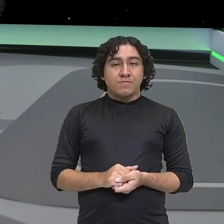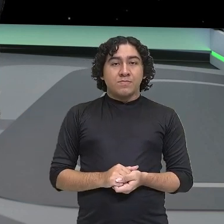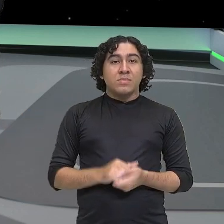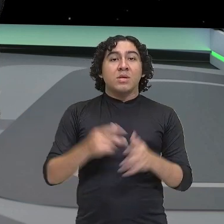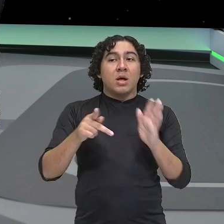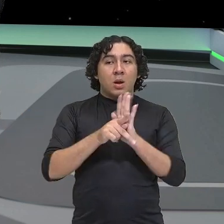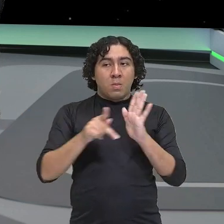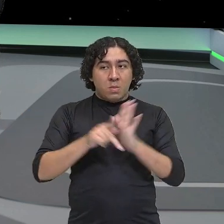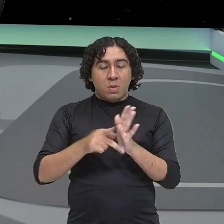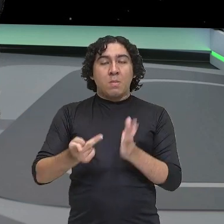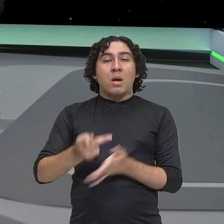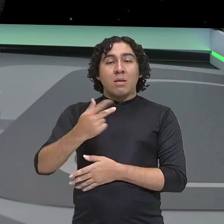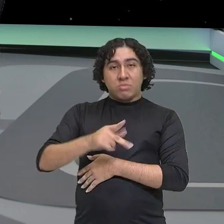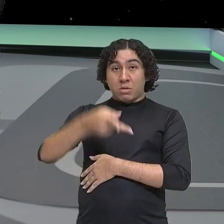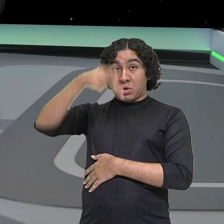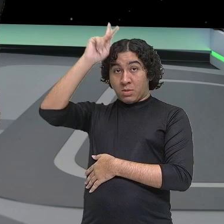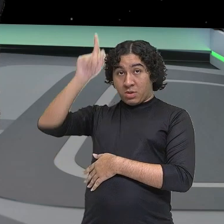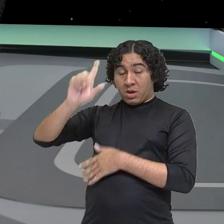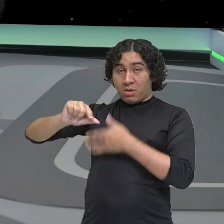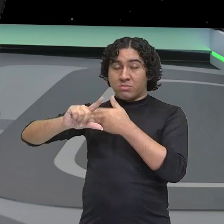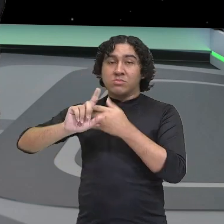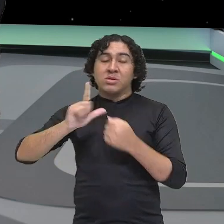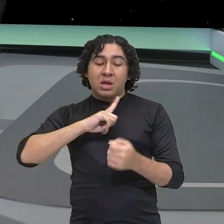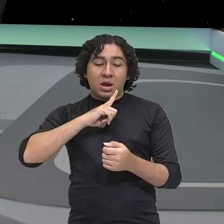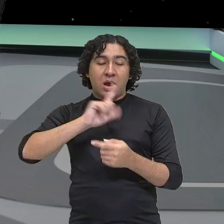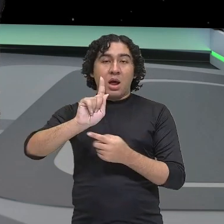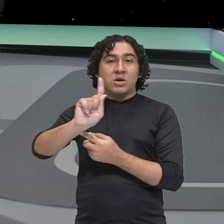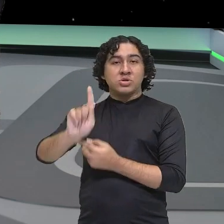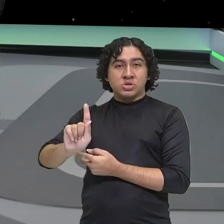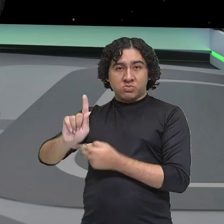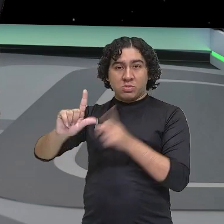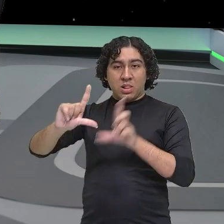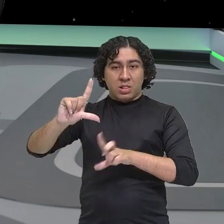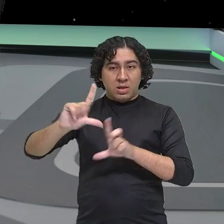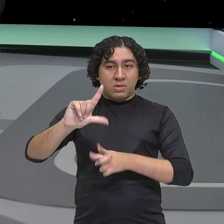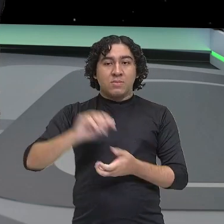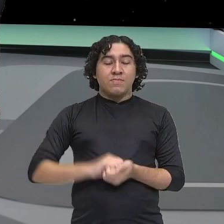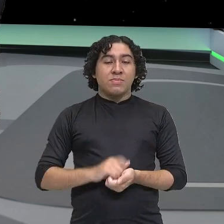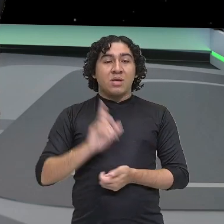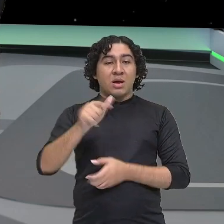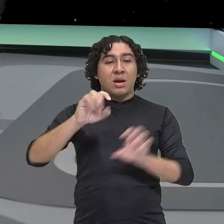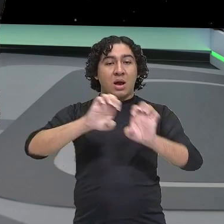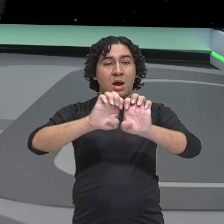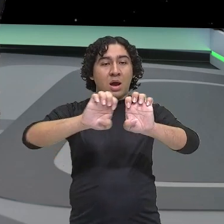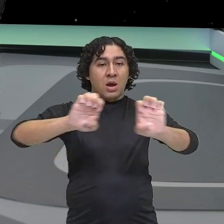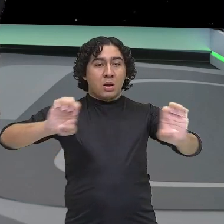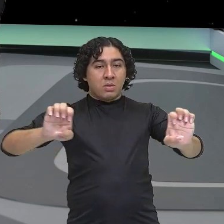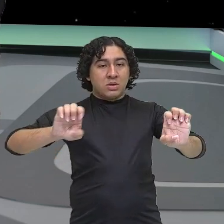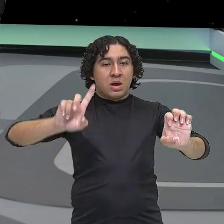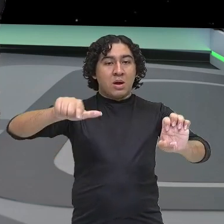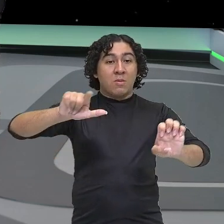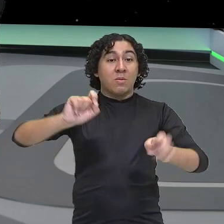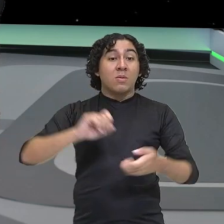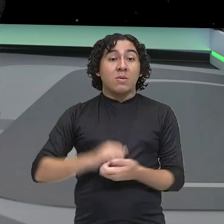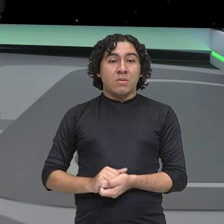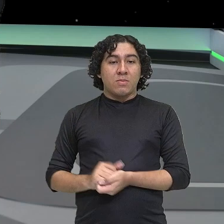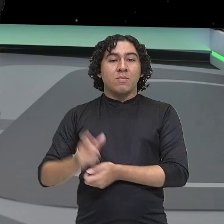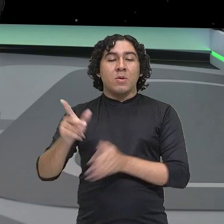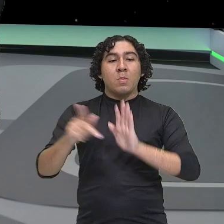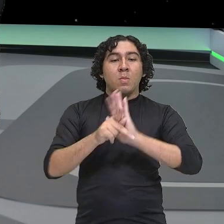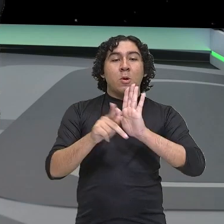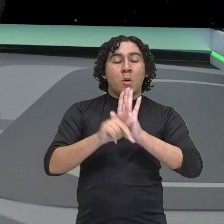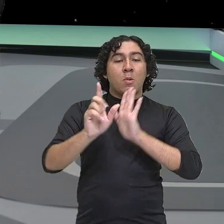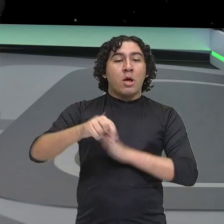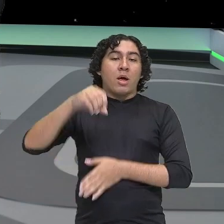é representada aqui pela letra G, que aparece na equação, é o fruto do experimento